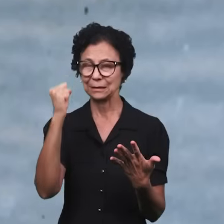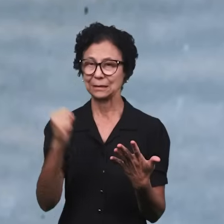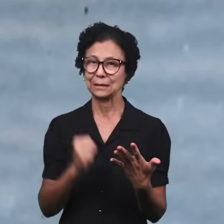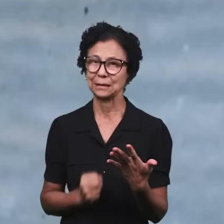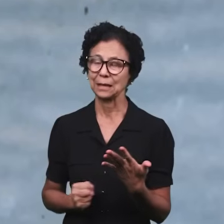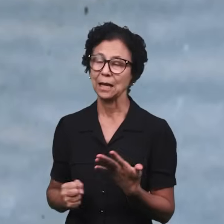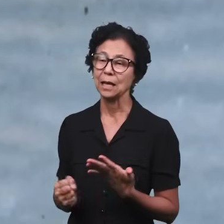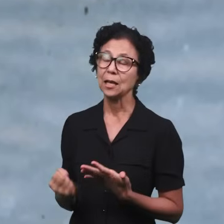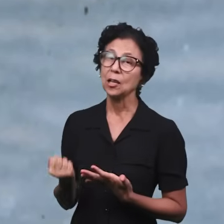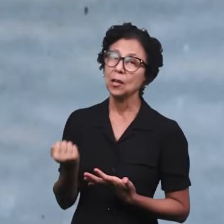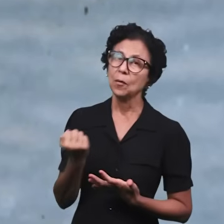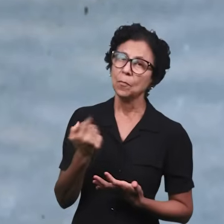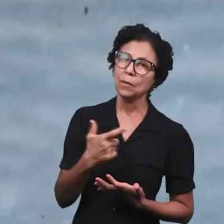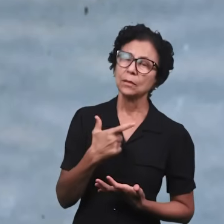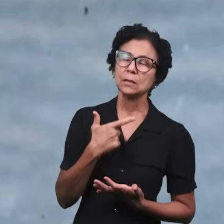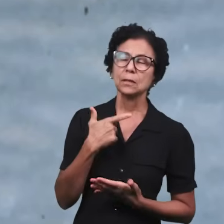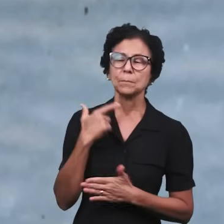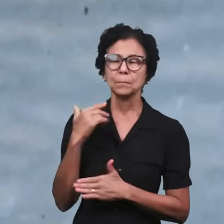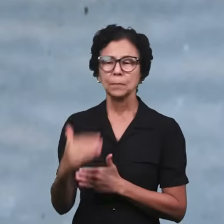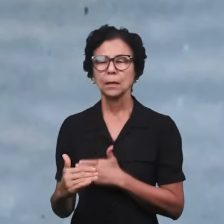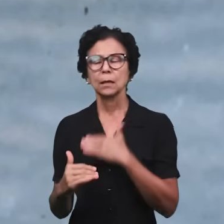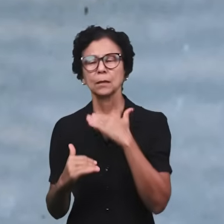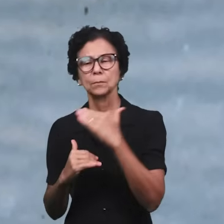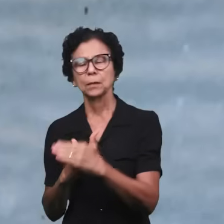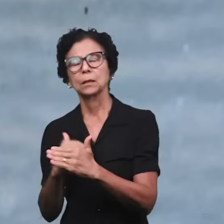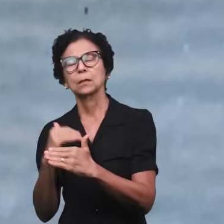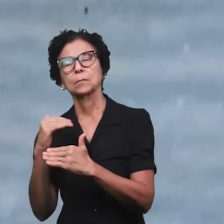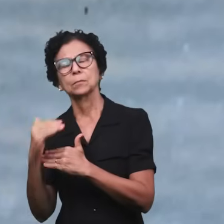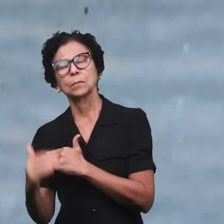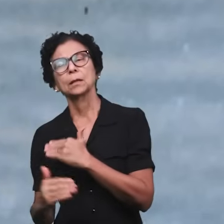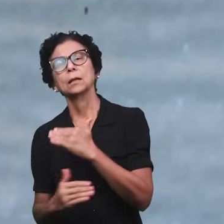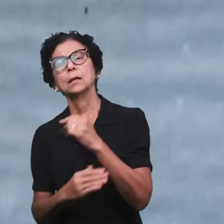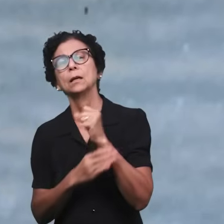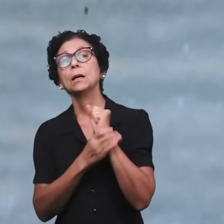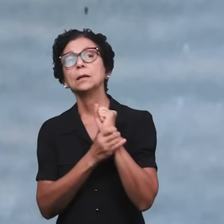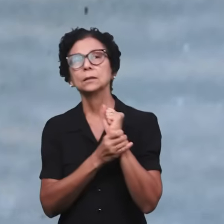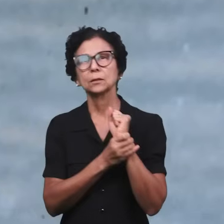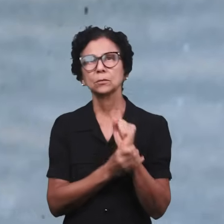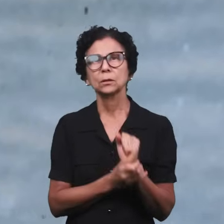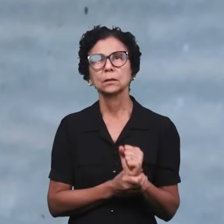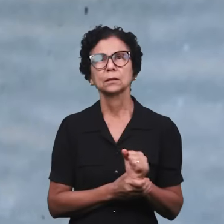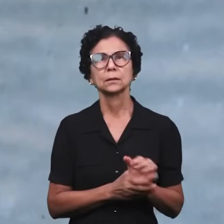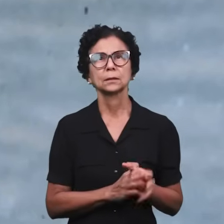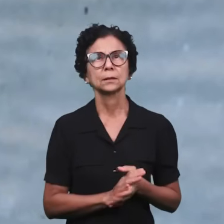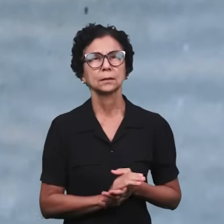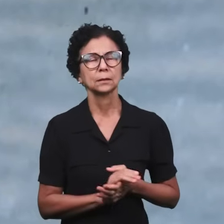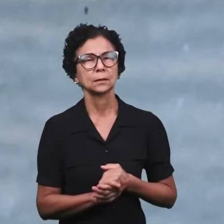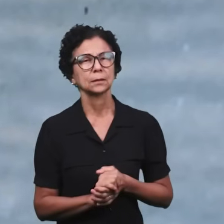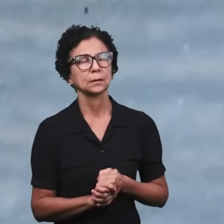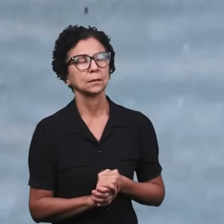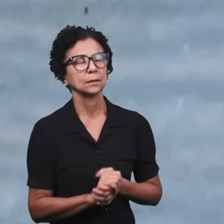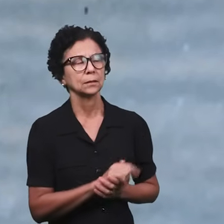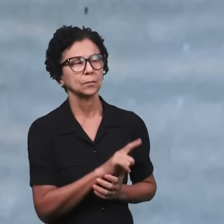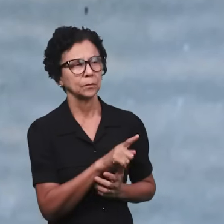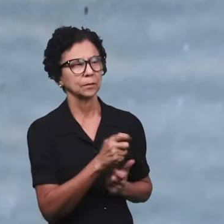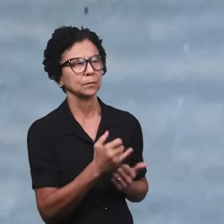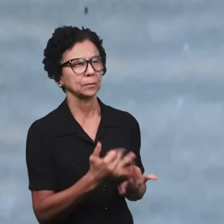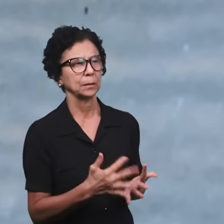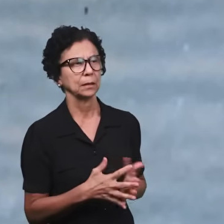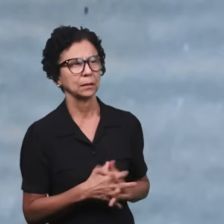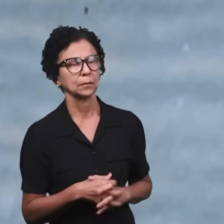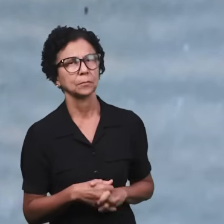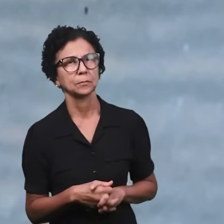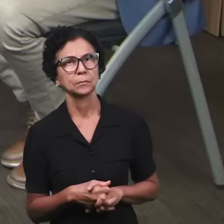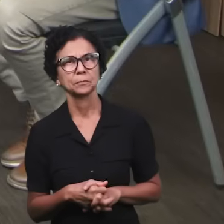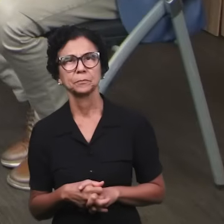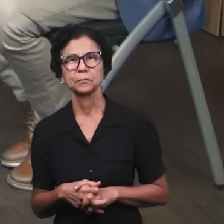aquele patrimônio que traz uma segurança. Bom, mas isso aí o Juliano vai falar aqui ao longo dessa edição. Daniel,